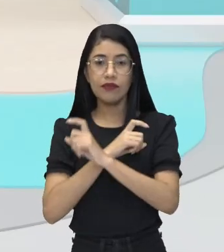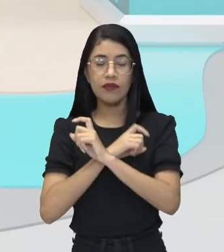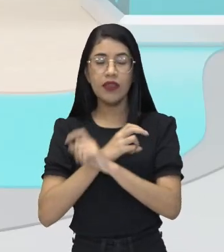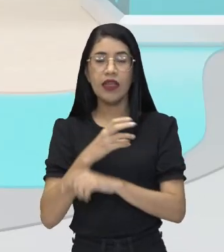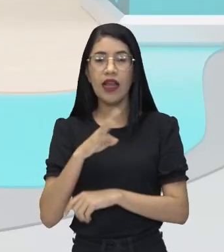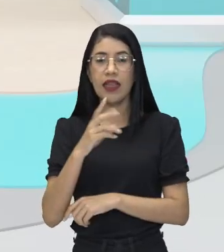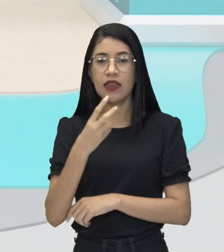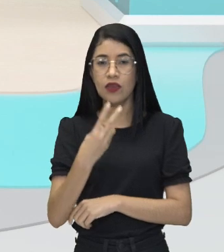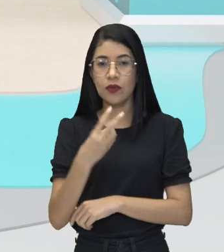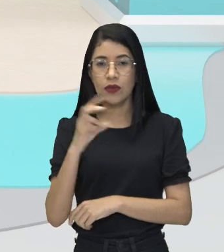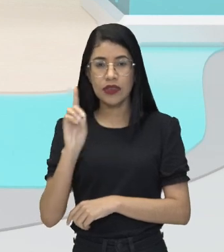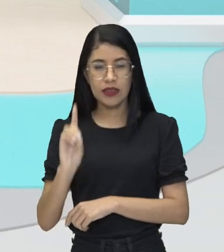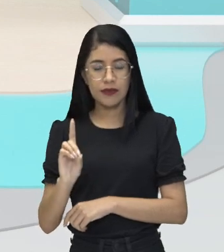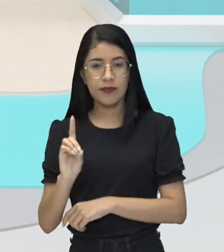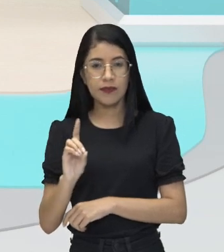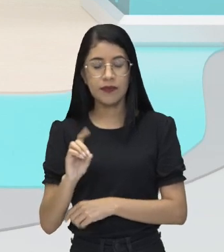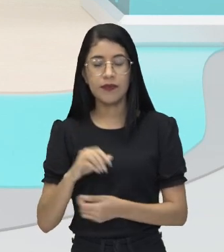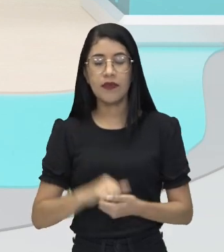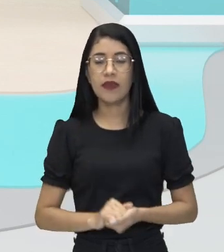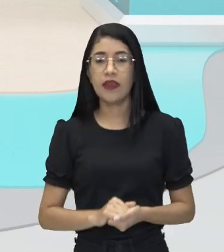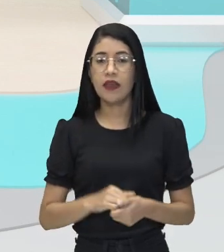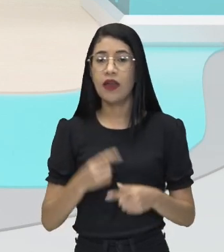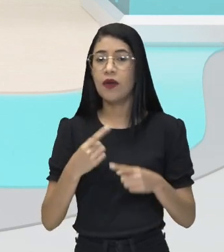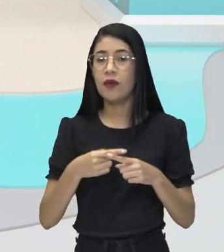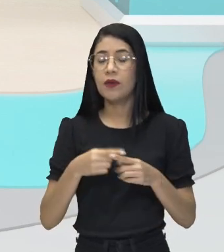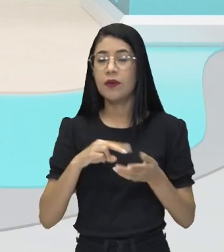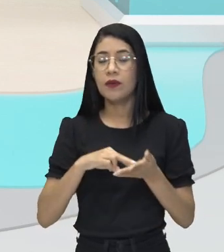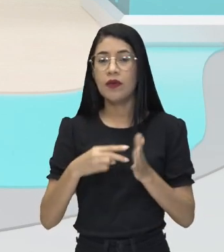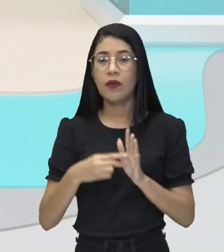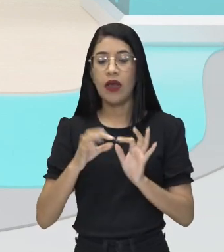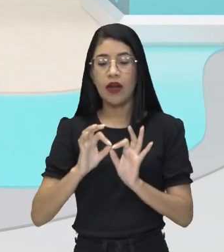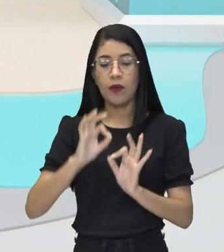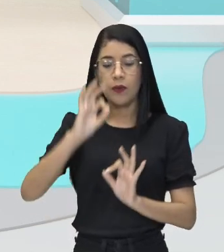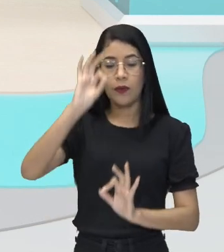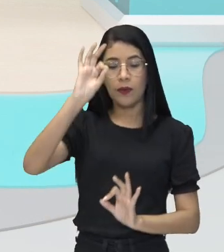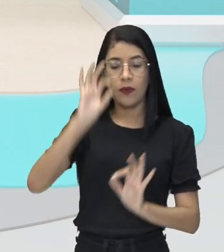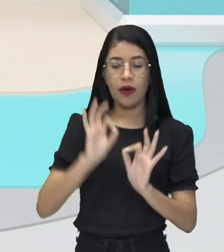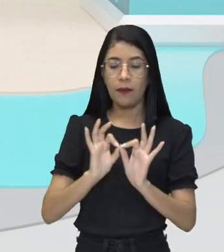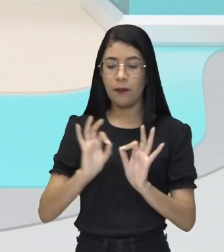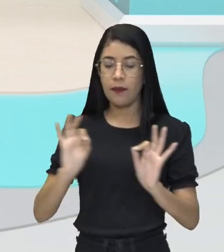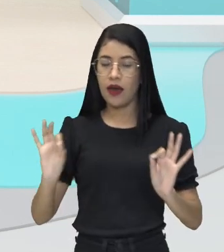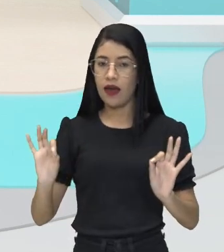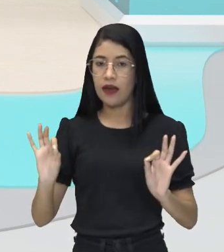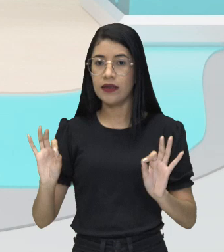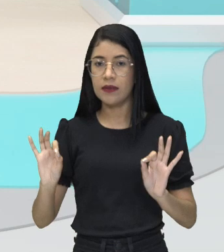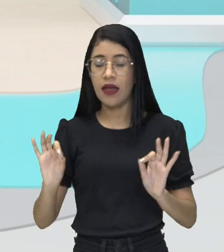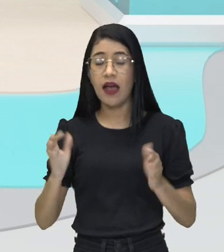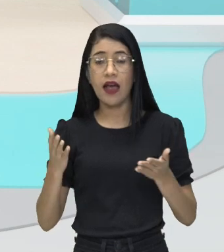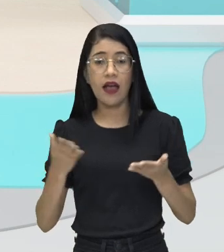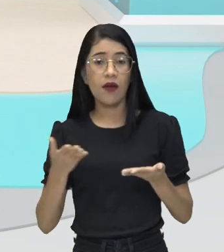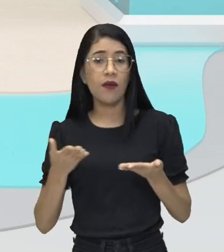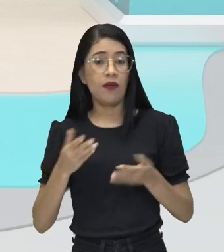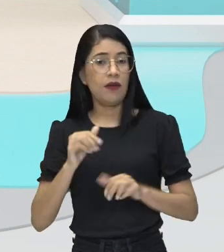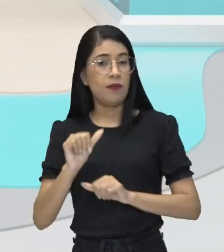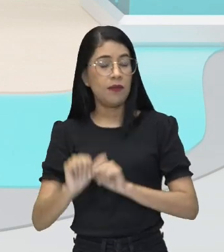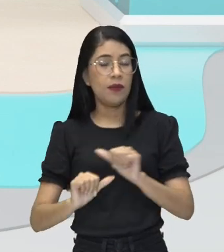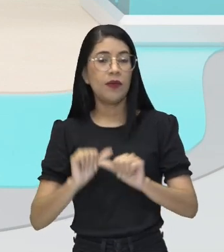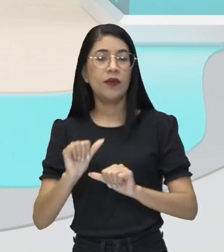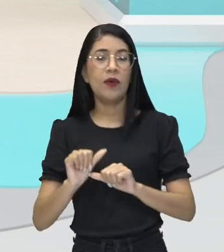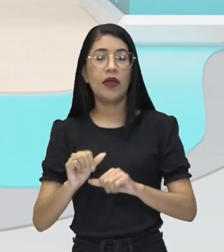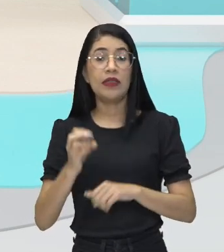de bidimensionalidade, porque era altura e largura. Aí agora não, o que acontece é